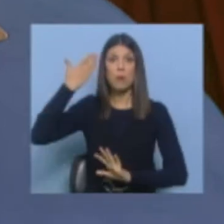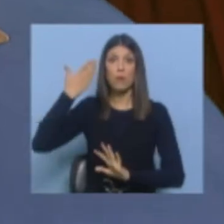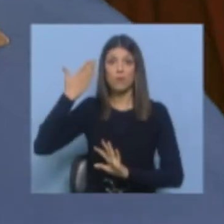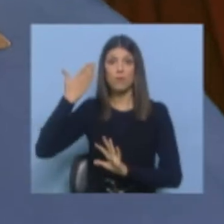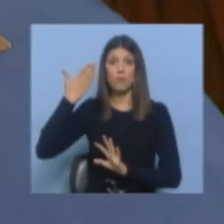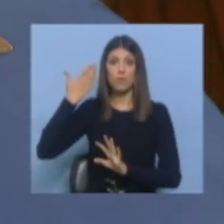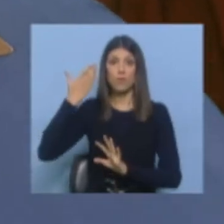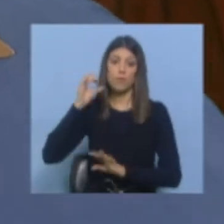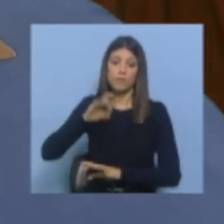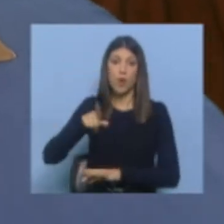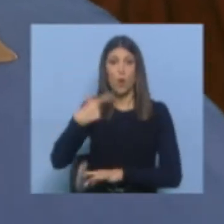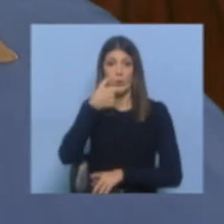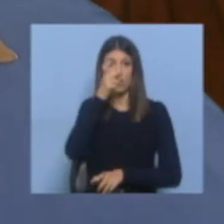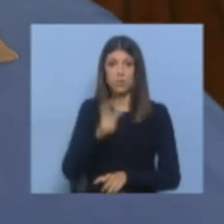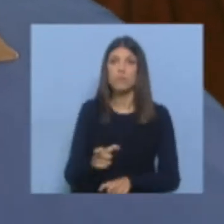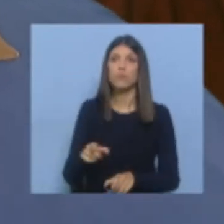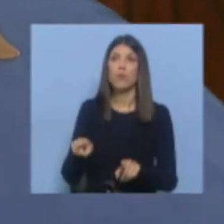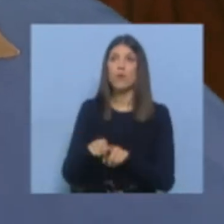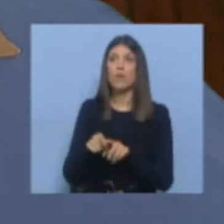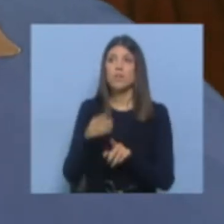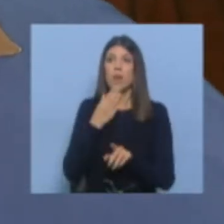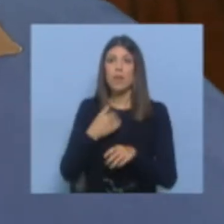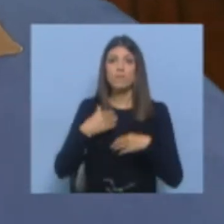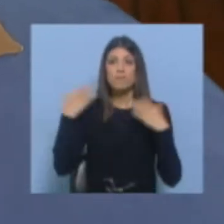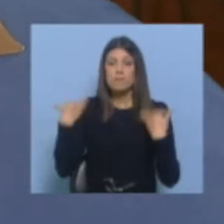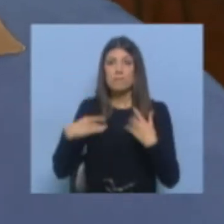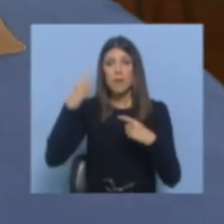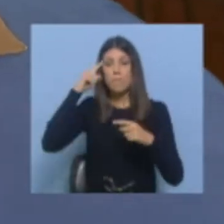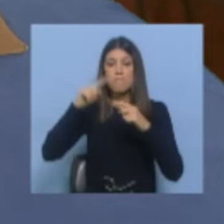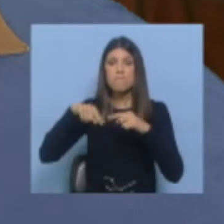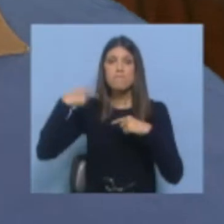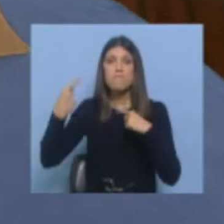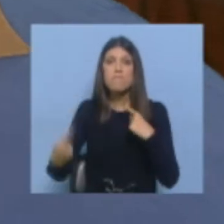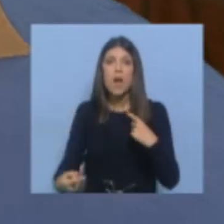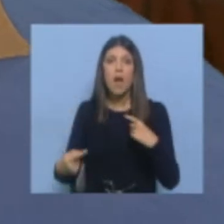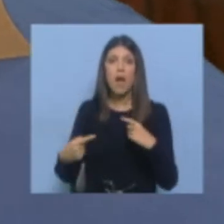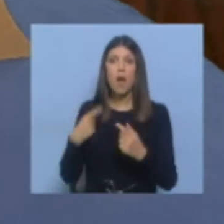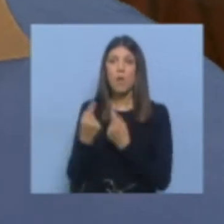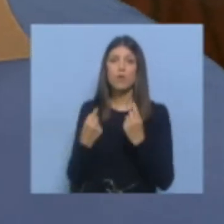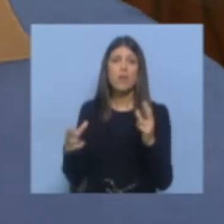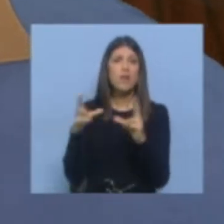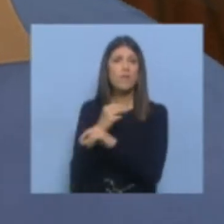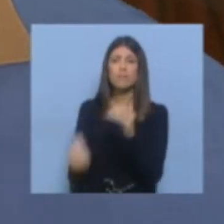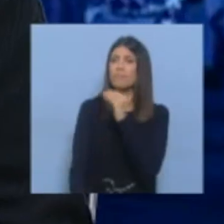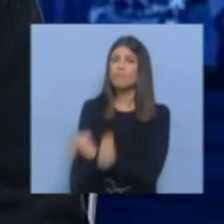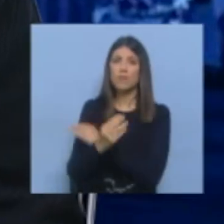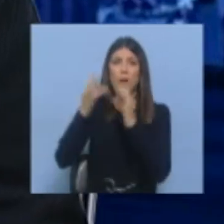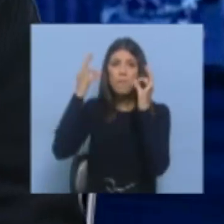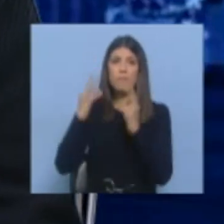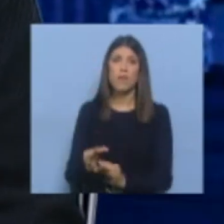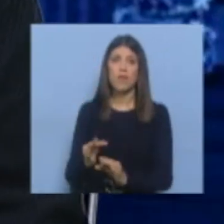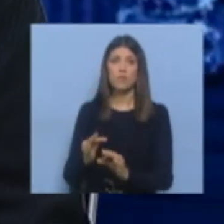tipo de crises, estão confrontados com algo de novo. E o algo de novo passa por